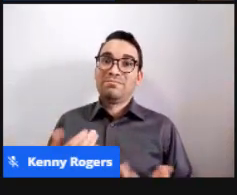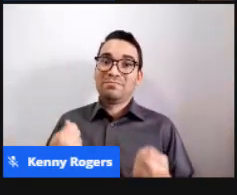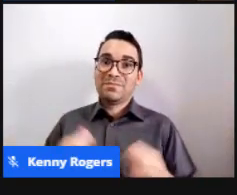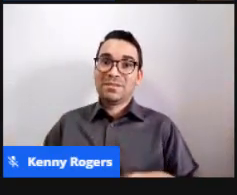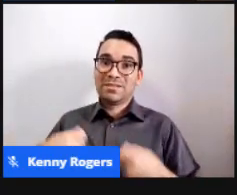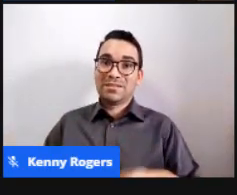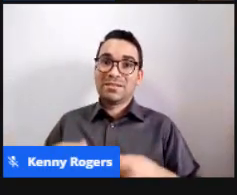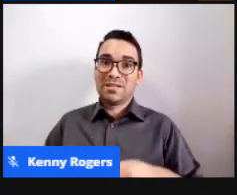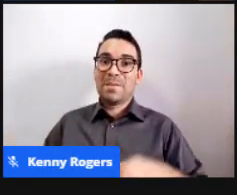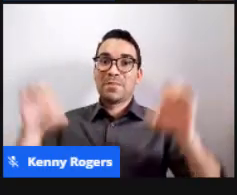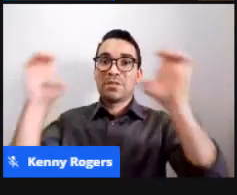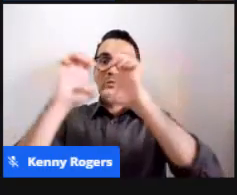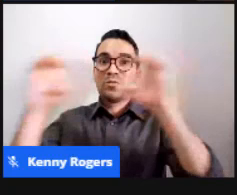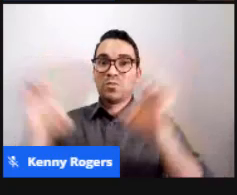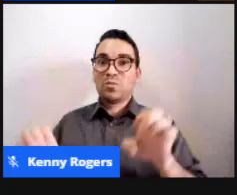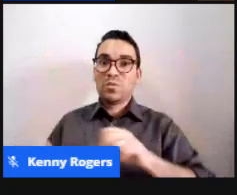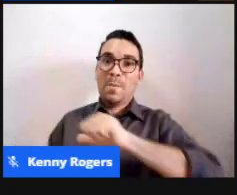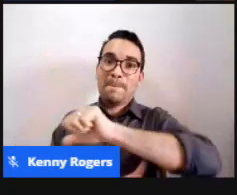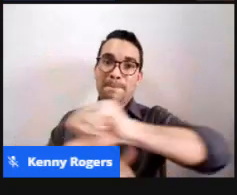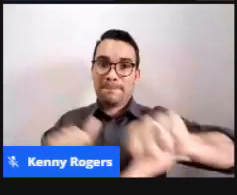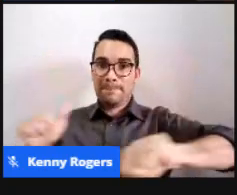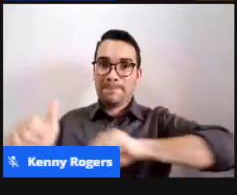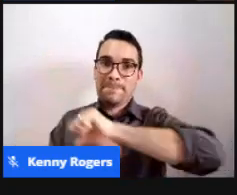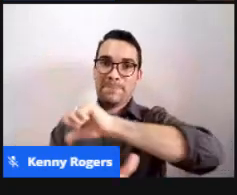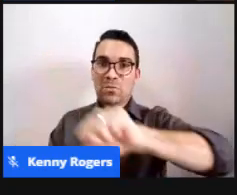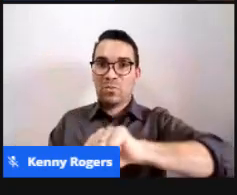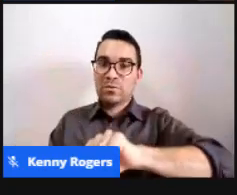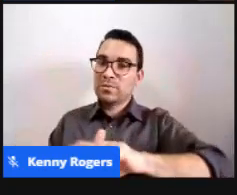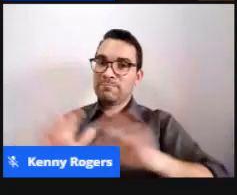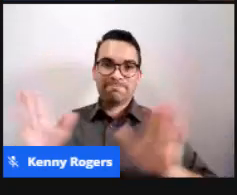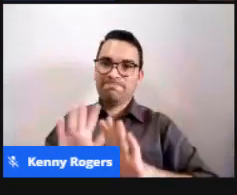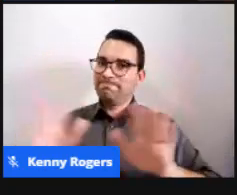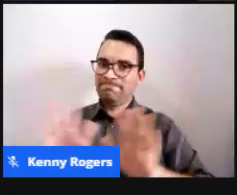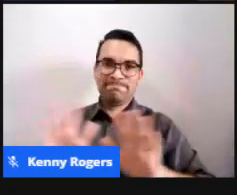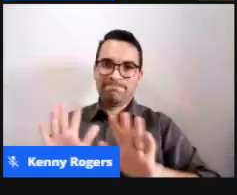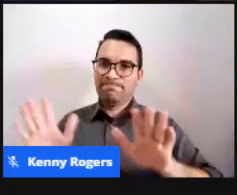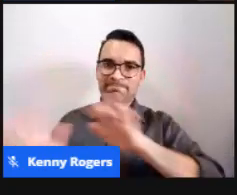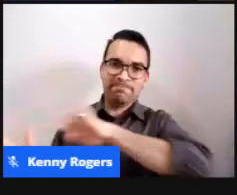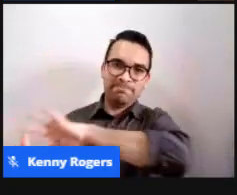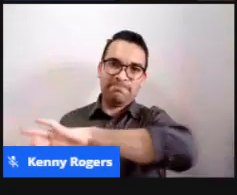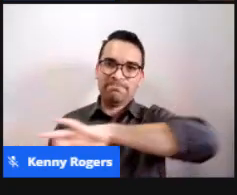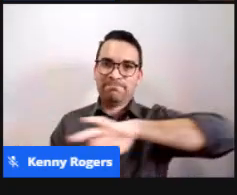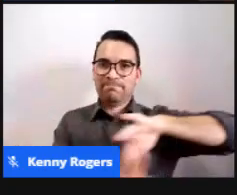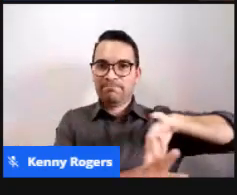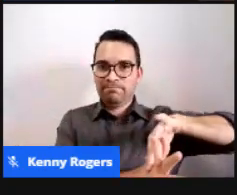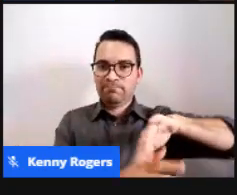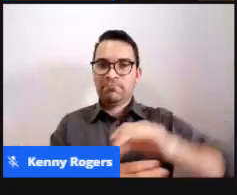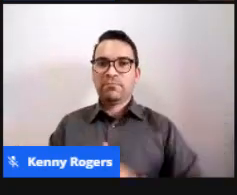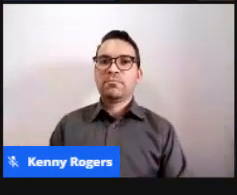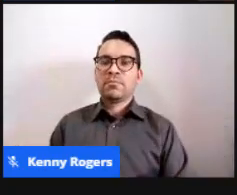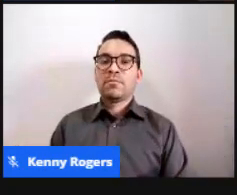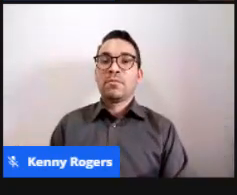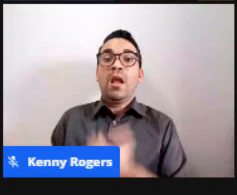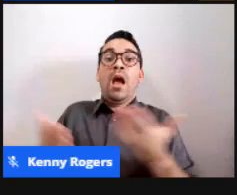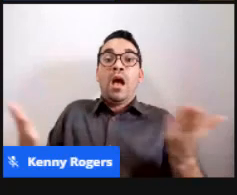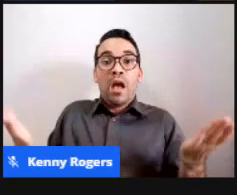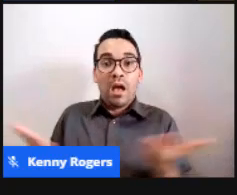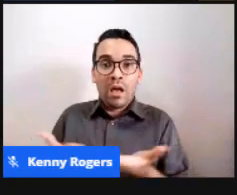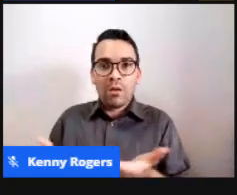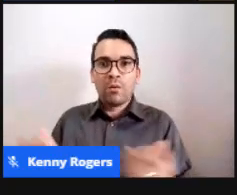baixo, né? Eu tenho que ter todo um outro apoio, então não vamos entrar nisso. Dentro daquilo que a gente tem,